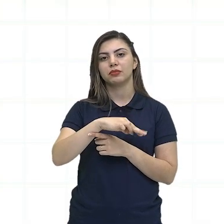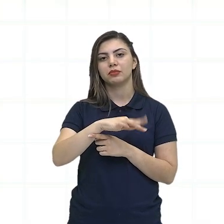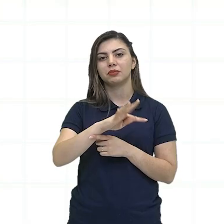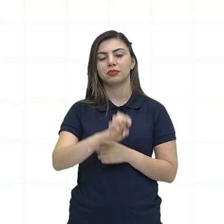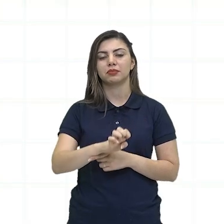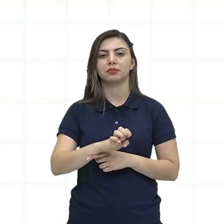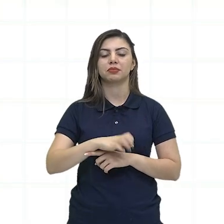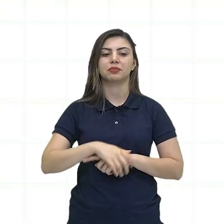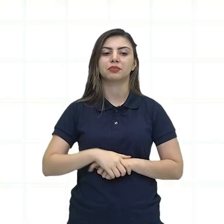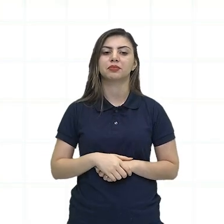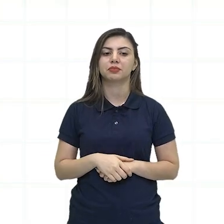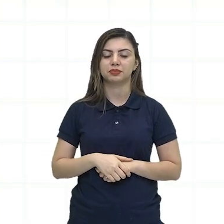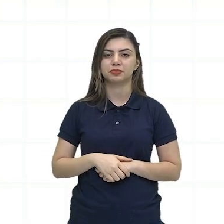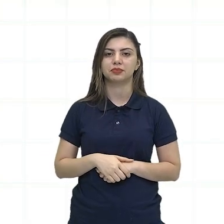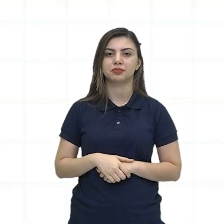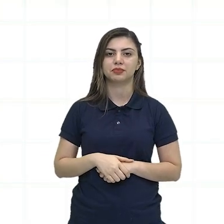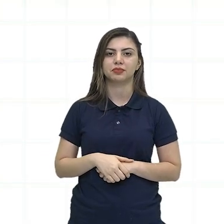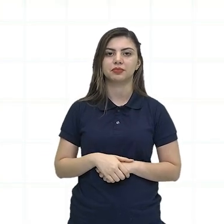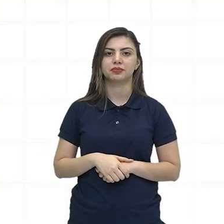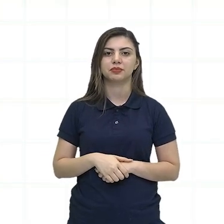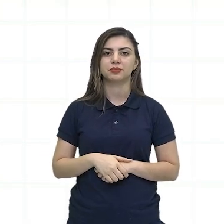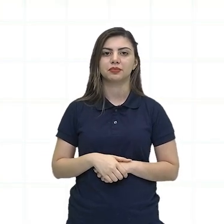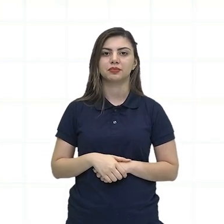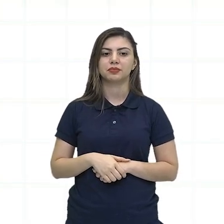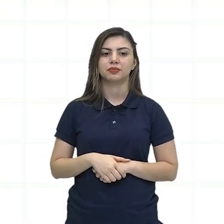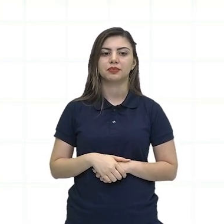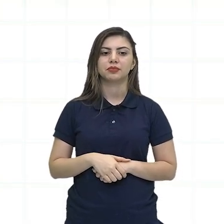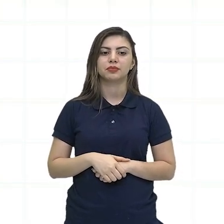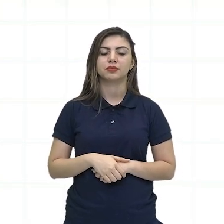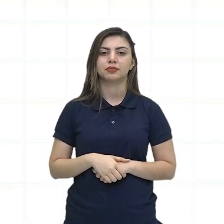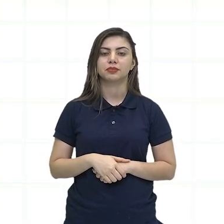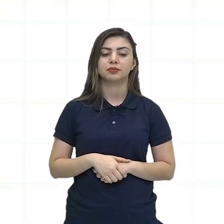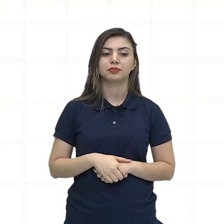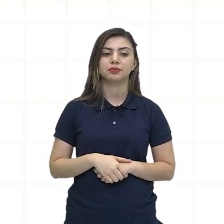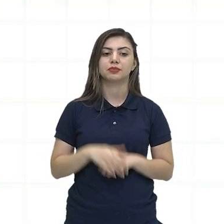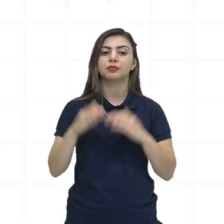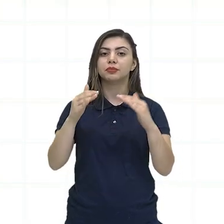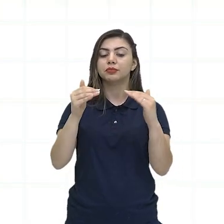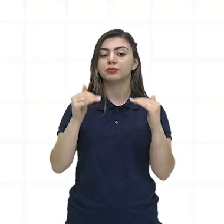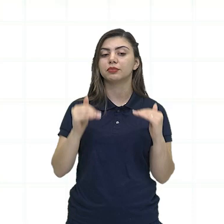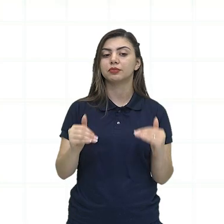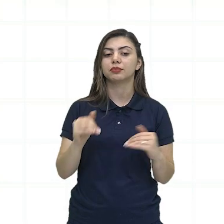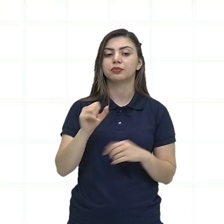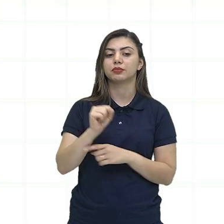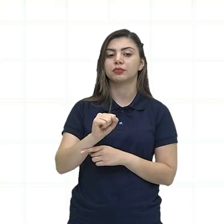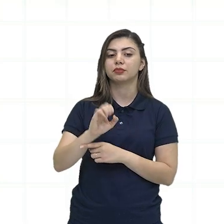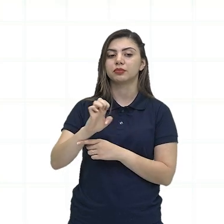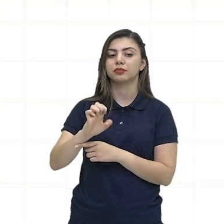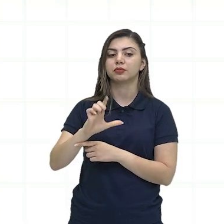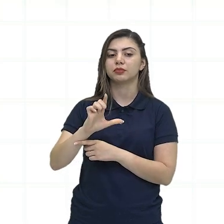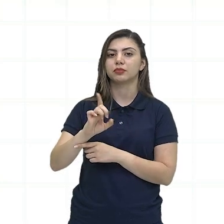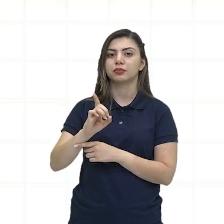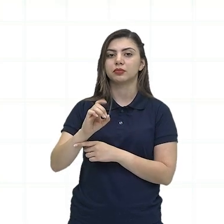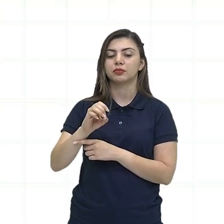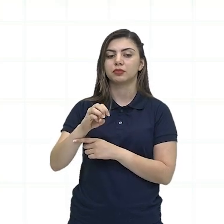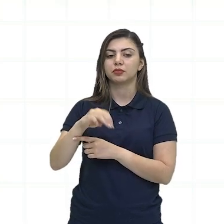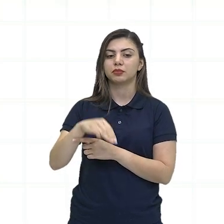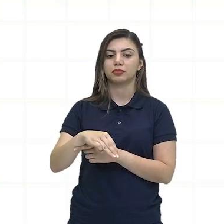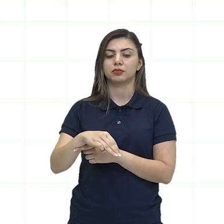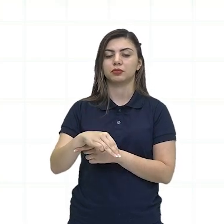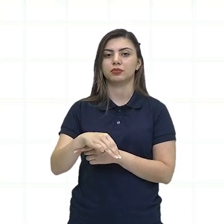ok? Raramente, rarely. E aqui o seldom, que não